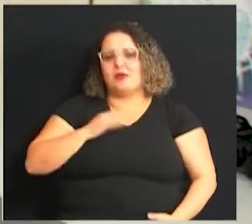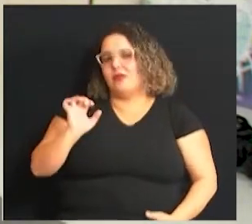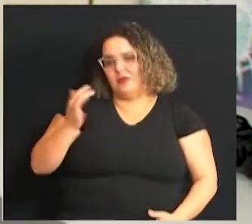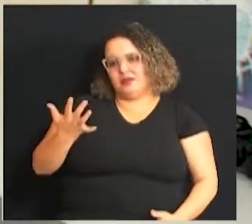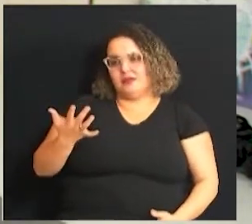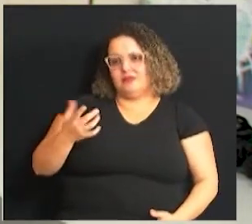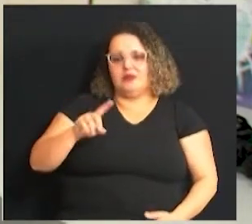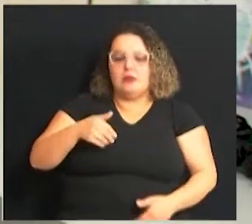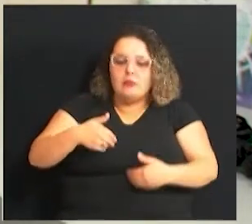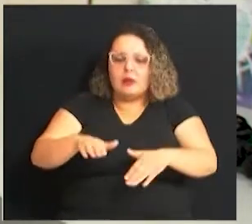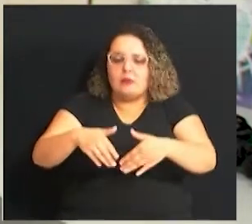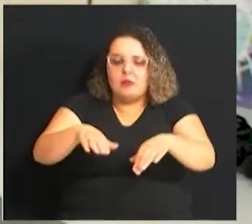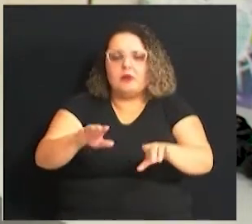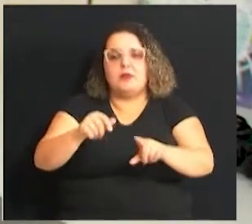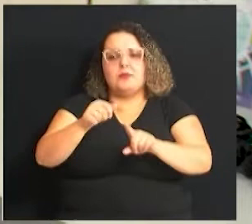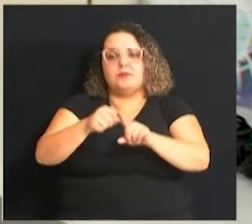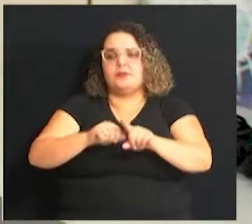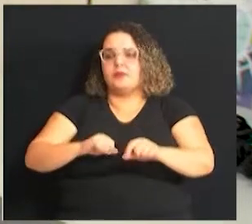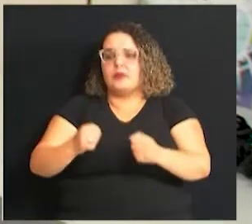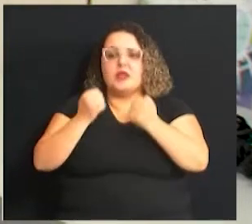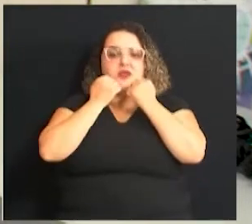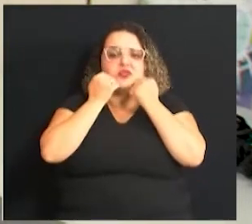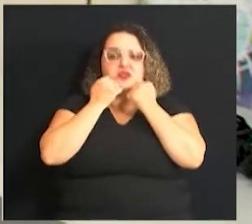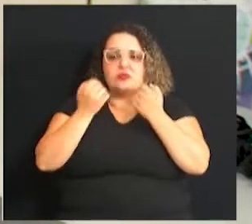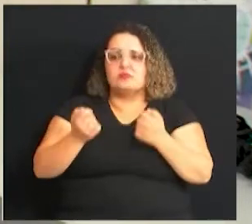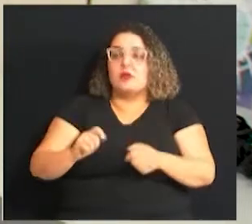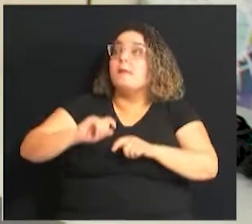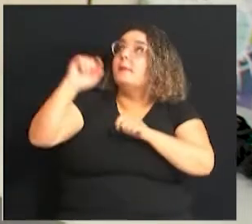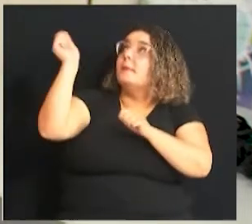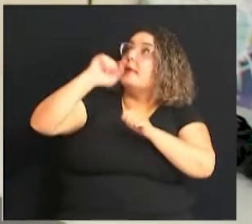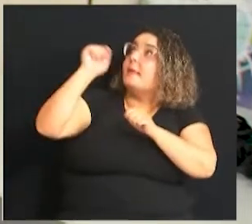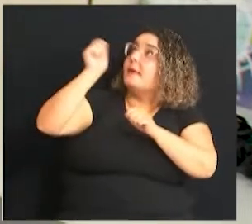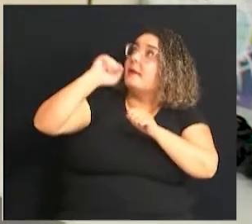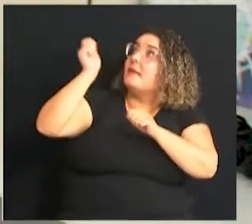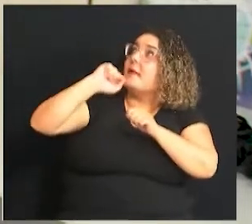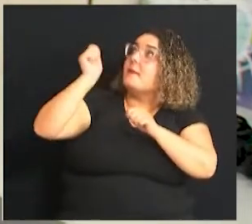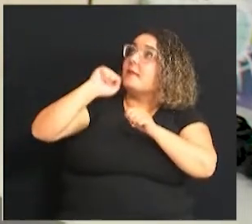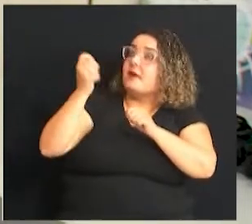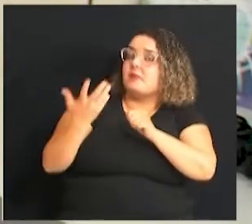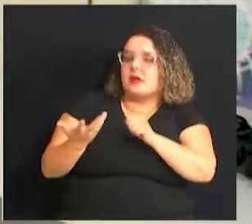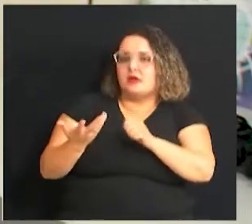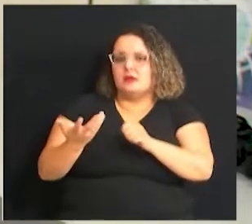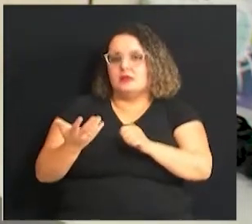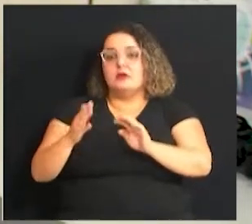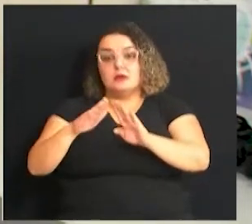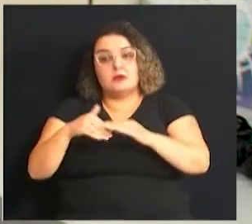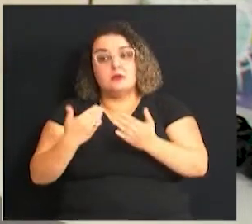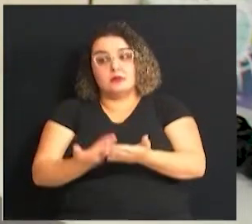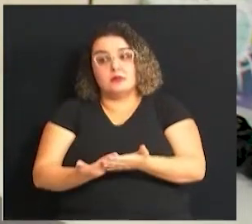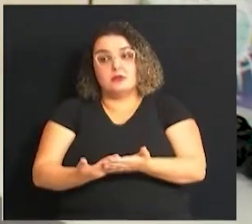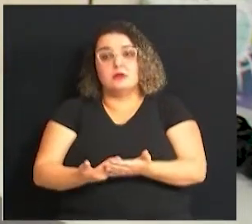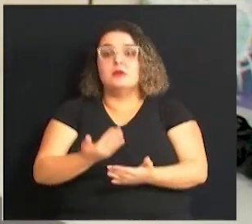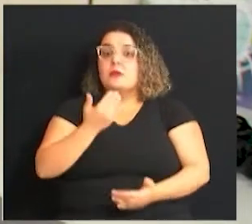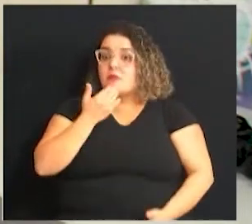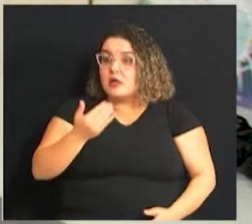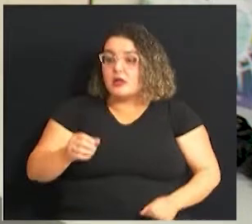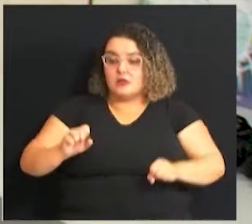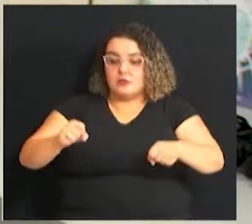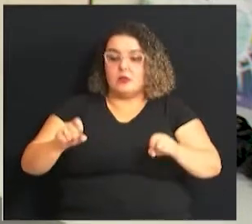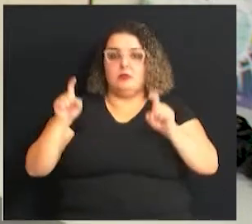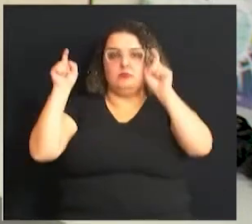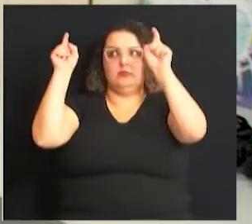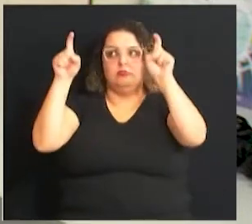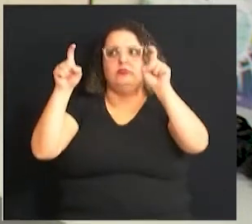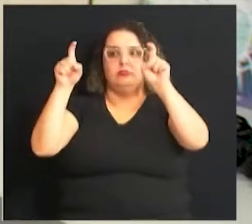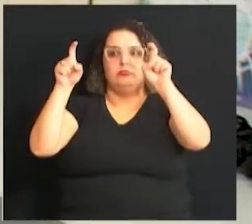agora que aconteceu. Mês de julho, mês de férias, o pessoal vai para a rua soltar pipa. Então esse requerimento ele pede que usem a antena de